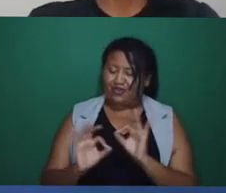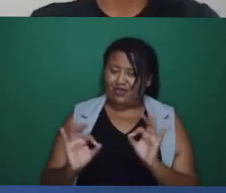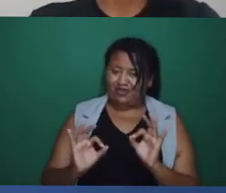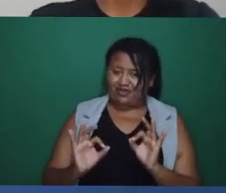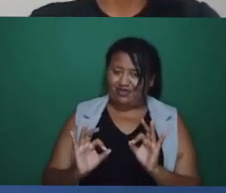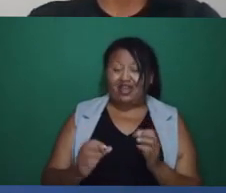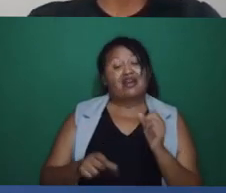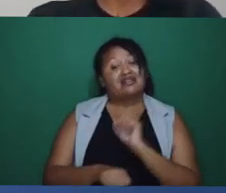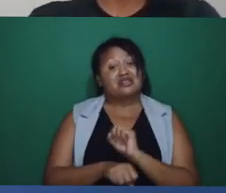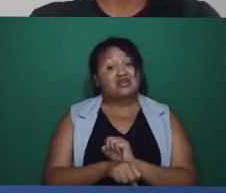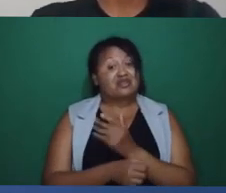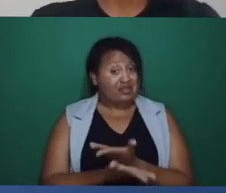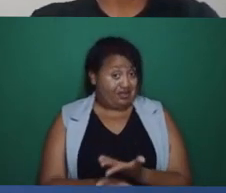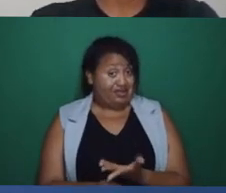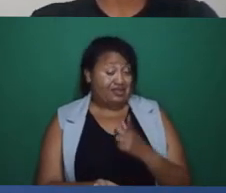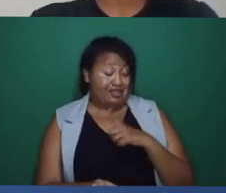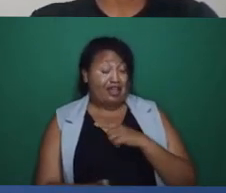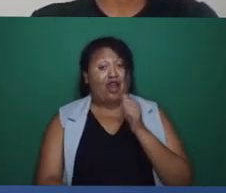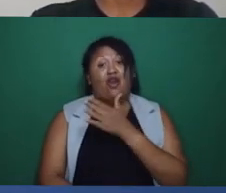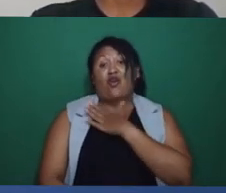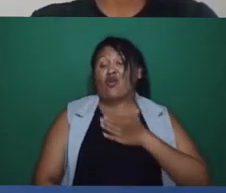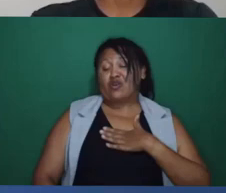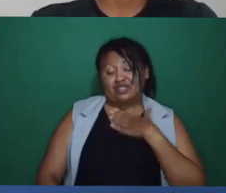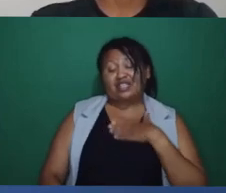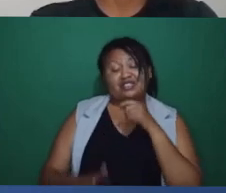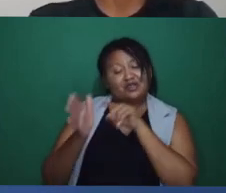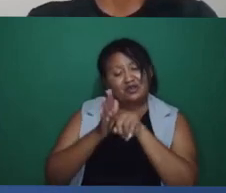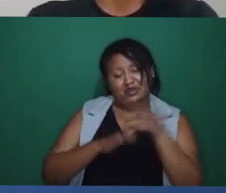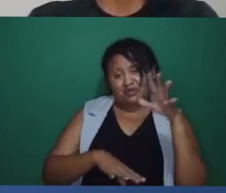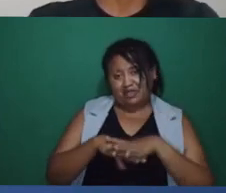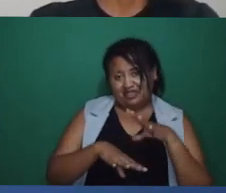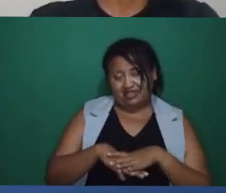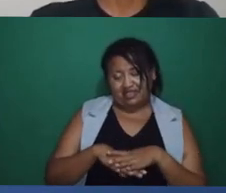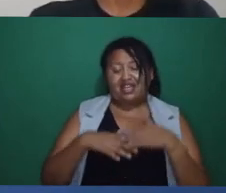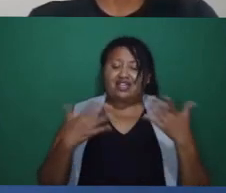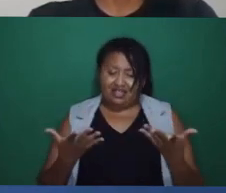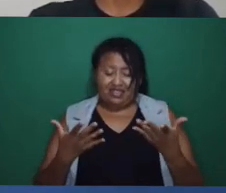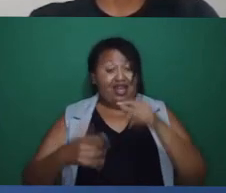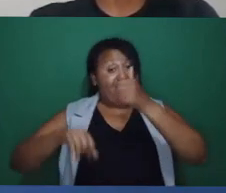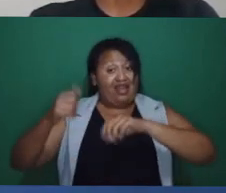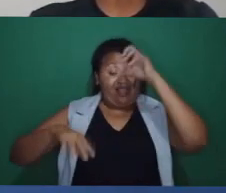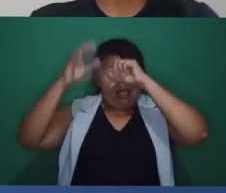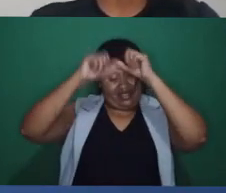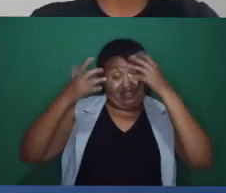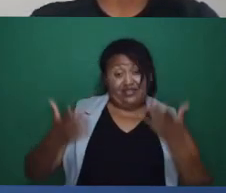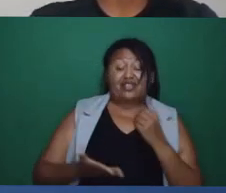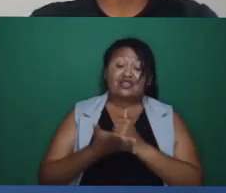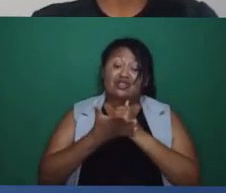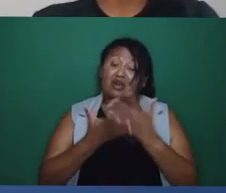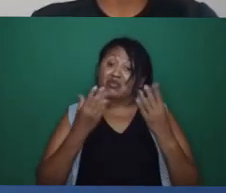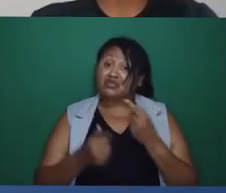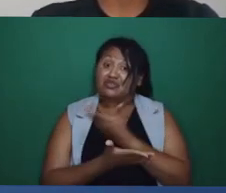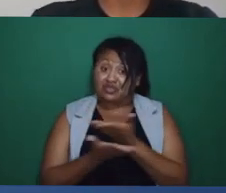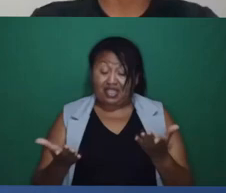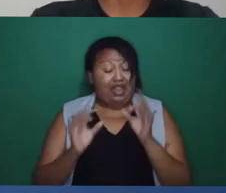Espero que tenham gostado aí das questões de Matemática é simulado ele vai ajudar bastante em vocês não